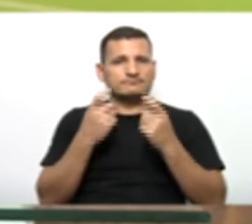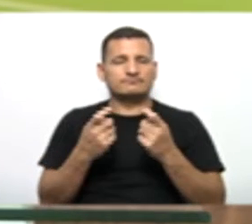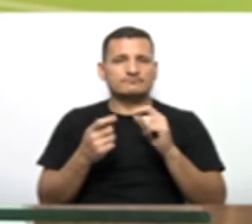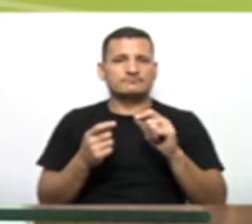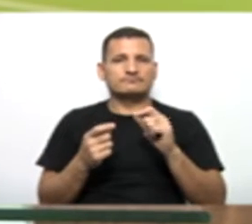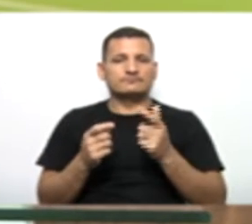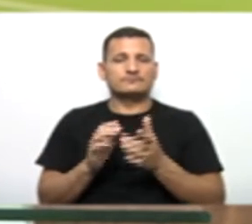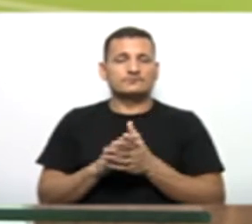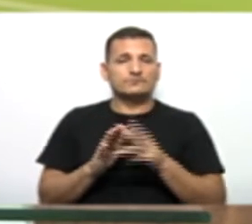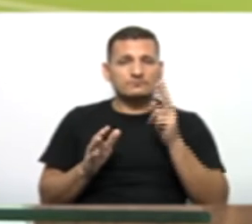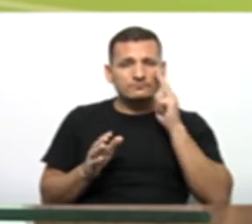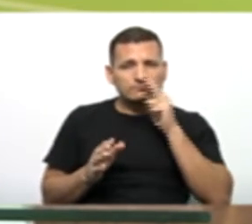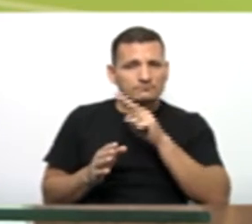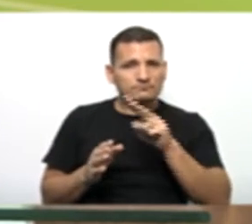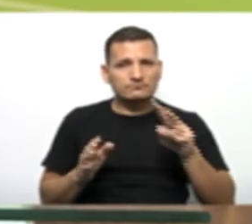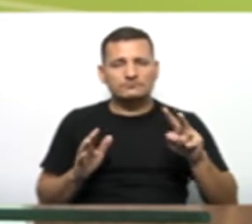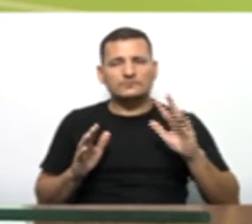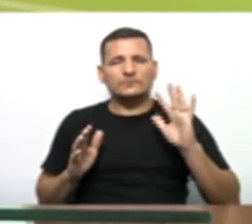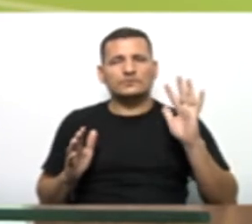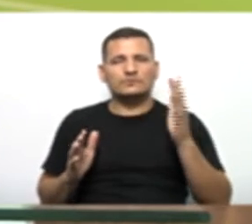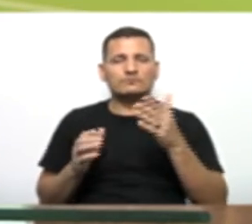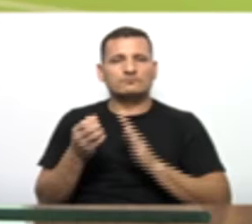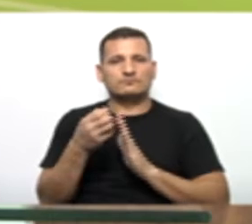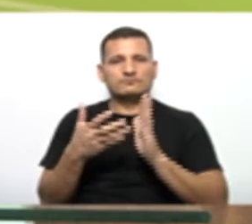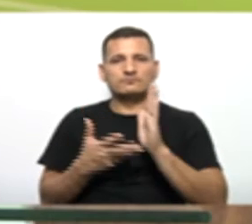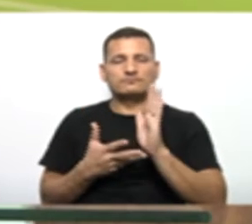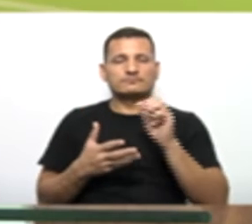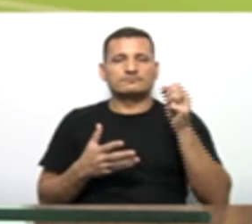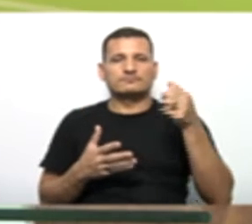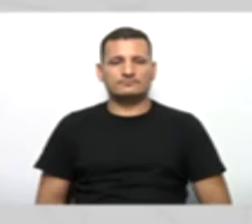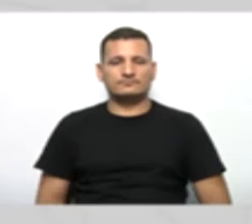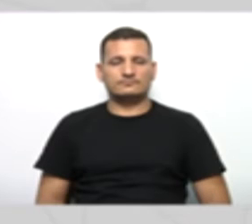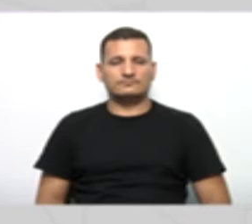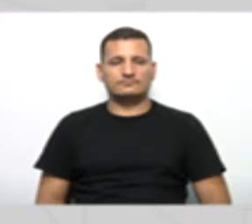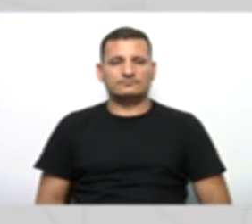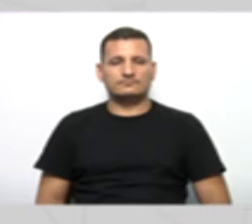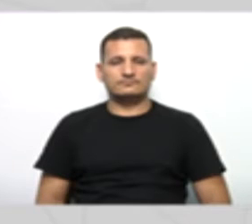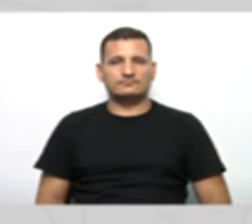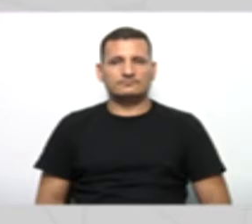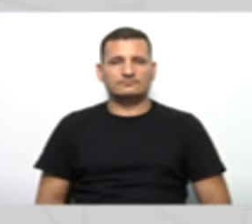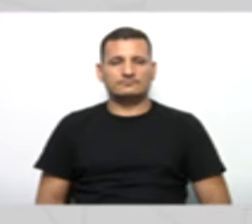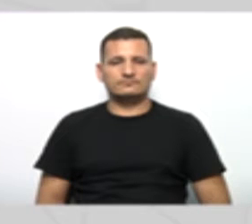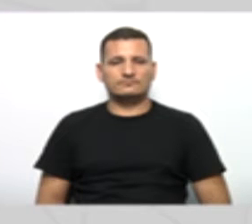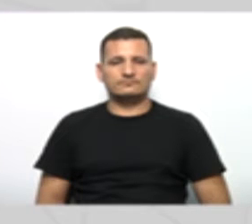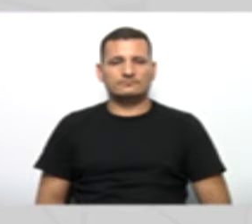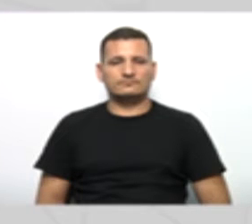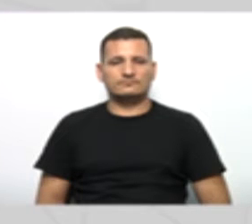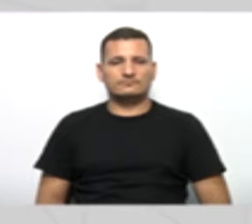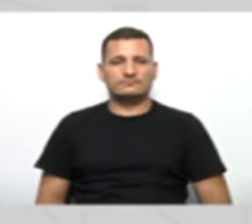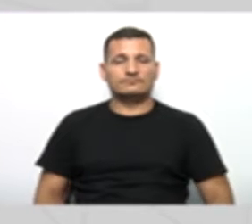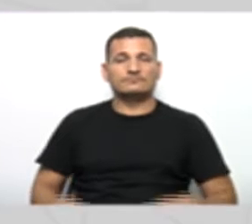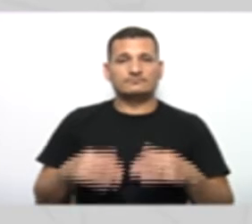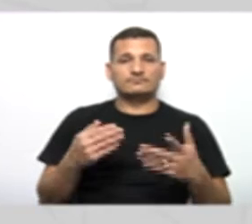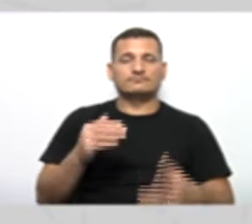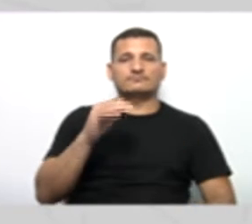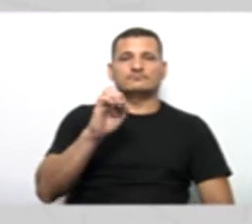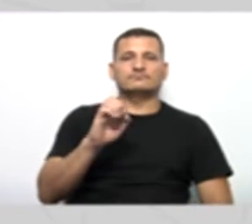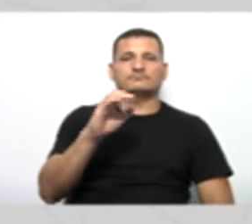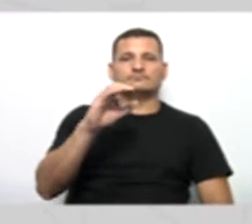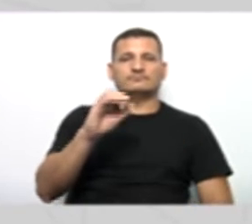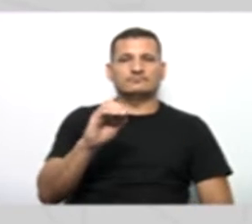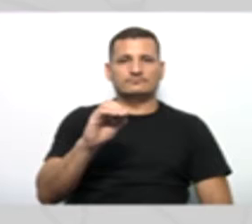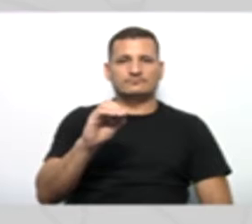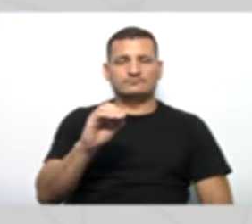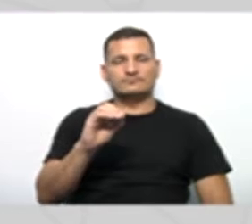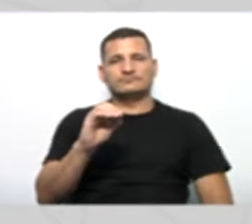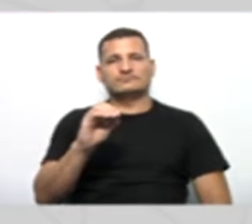todos esses aspectos que o professor Willis tem falado para a gente. Então, a ecoeficiência, ela